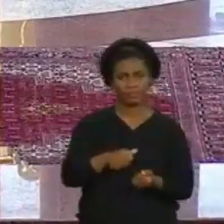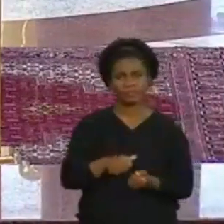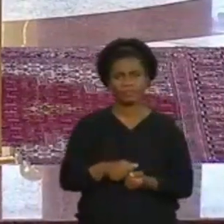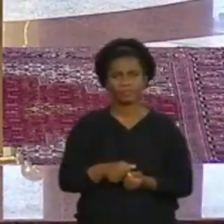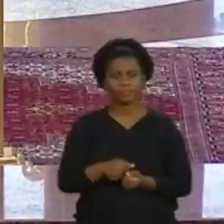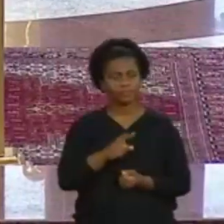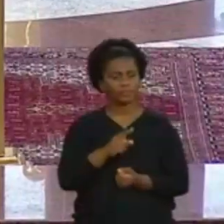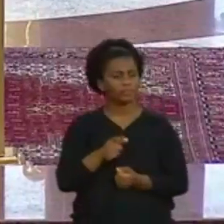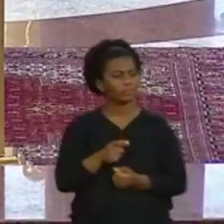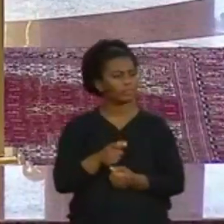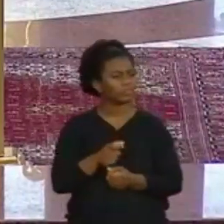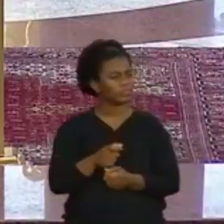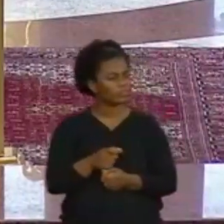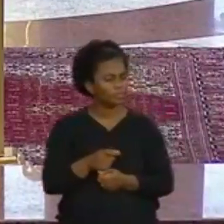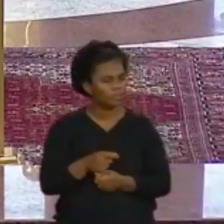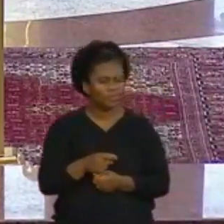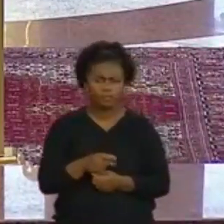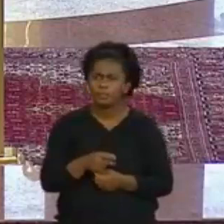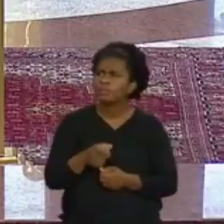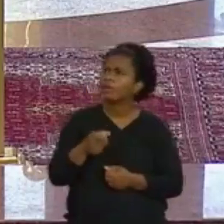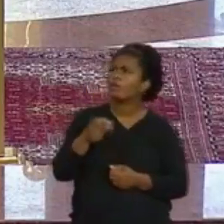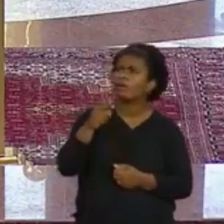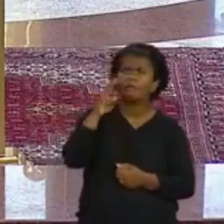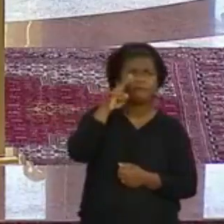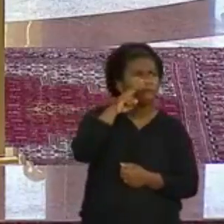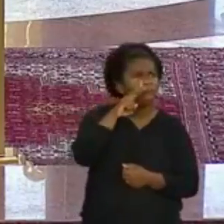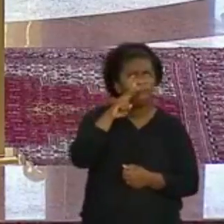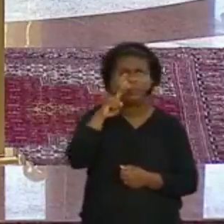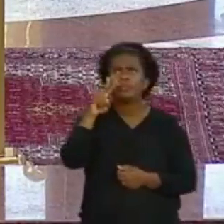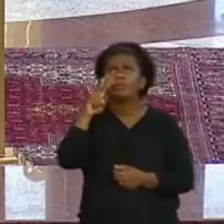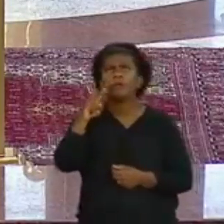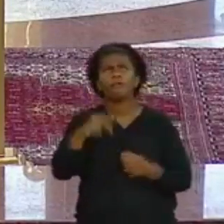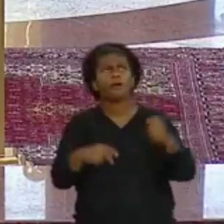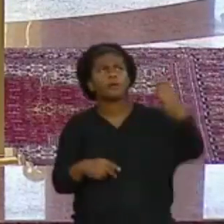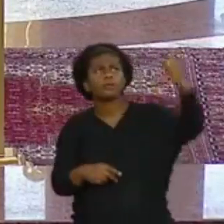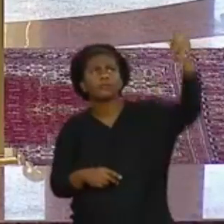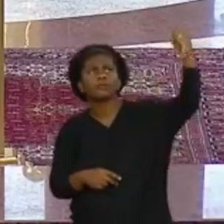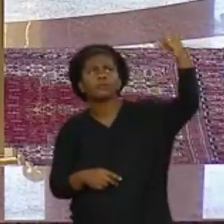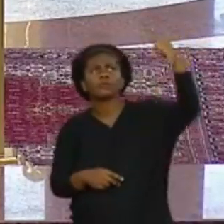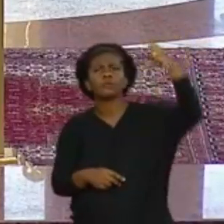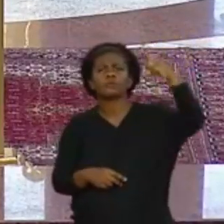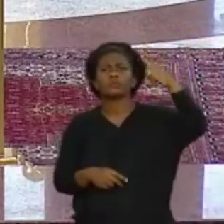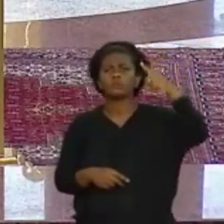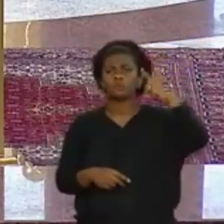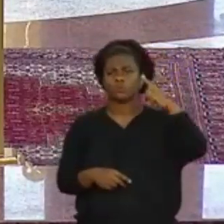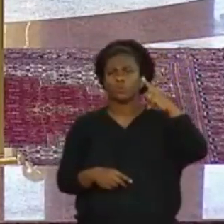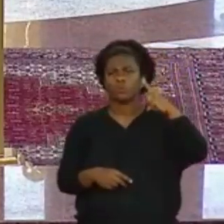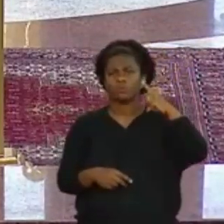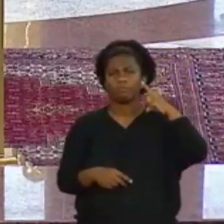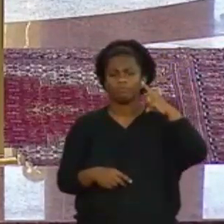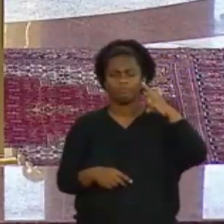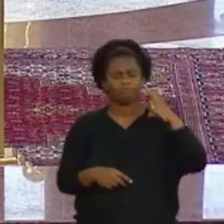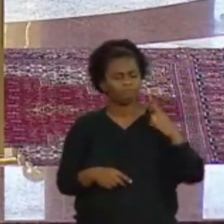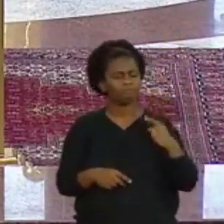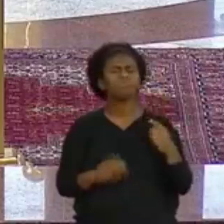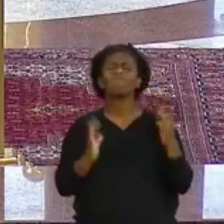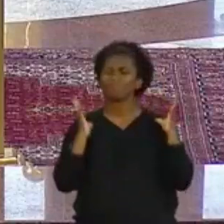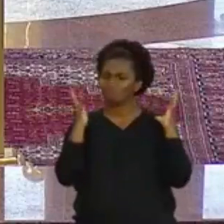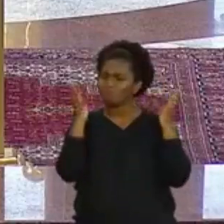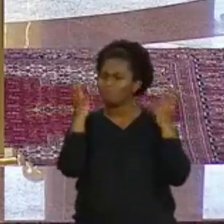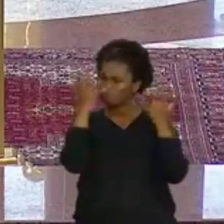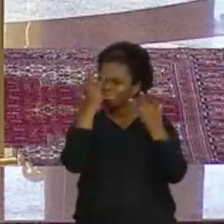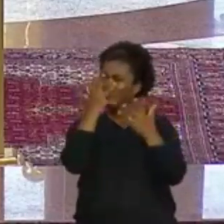Você observa o sol, a grandeza daquilo ali. A grandeza.